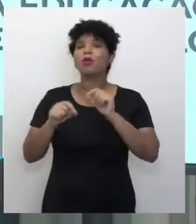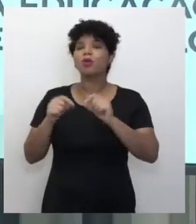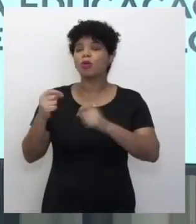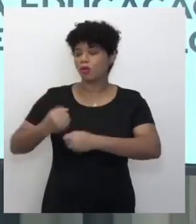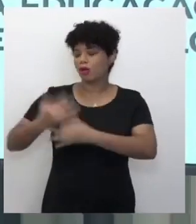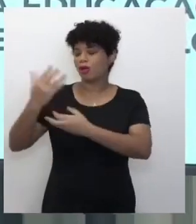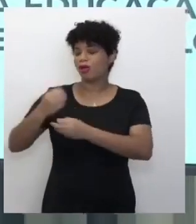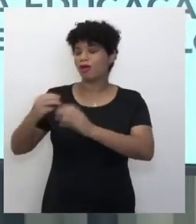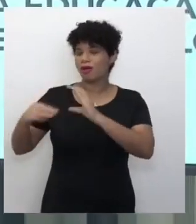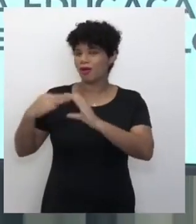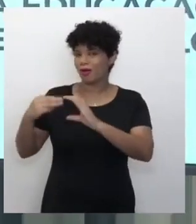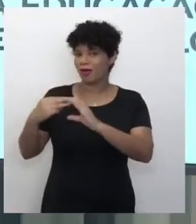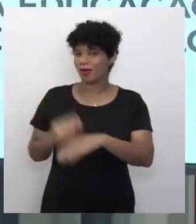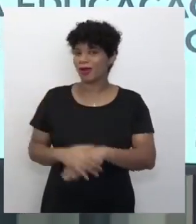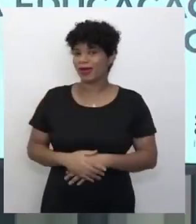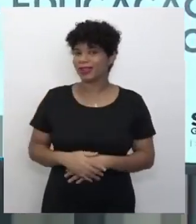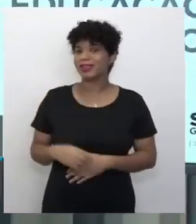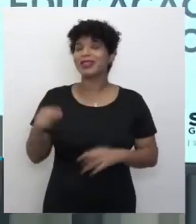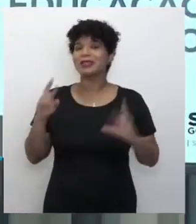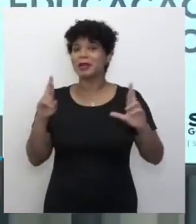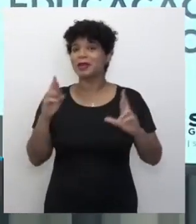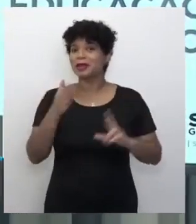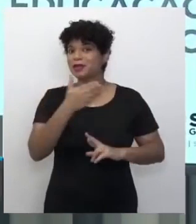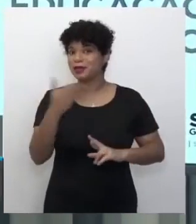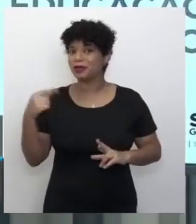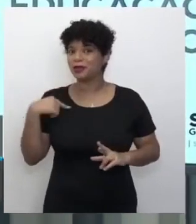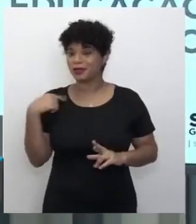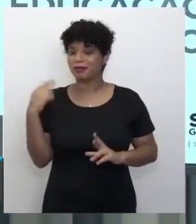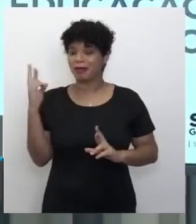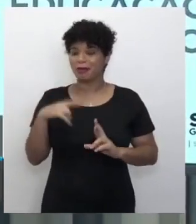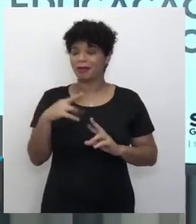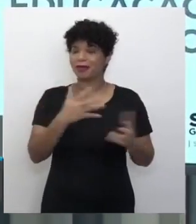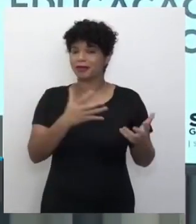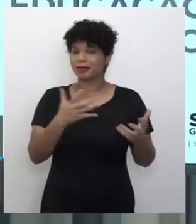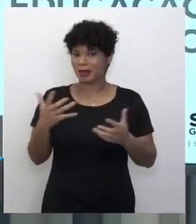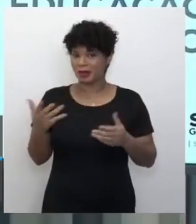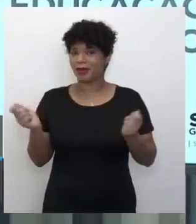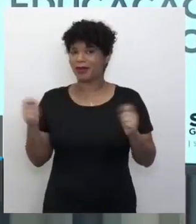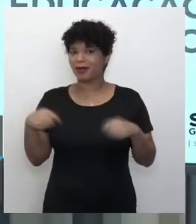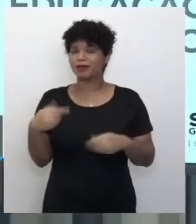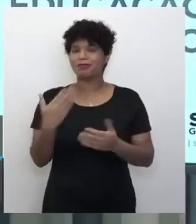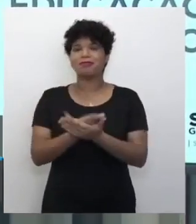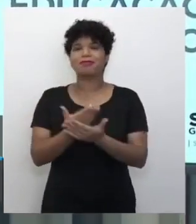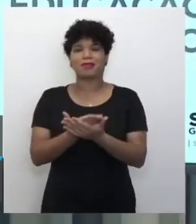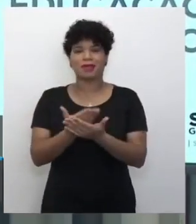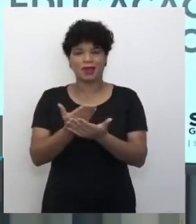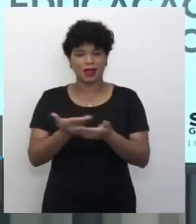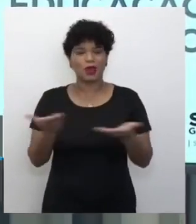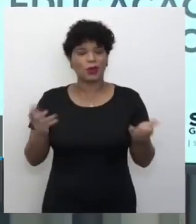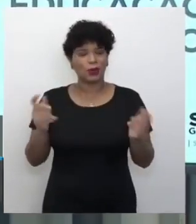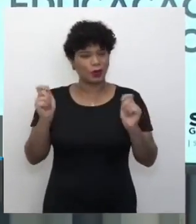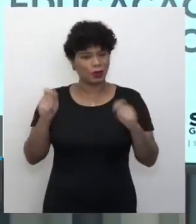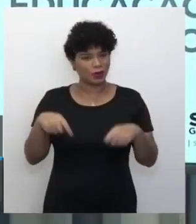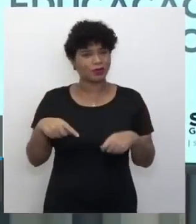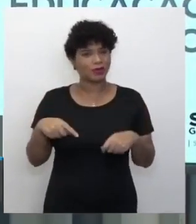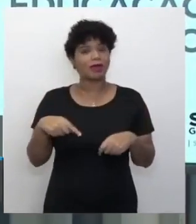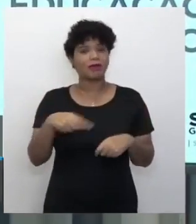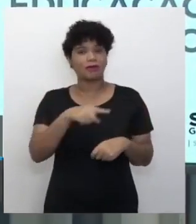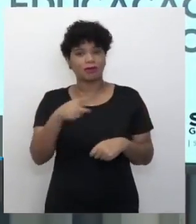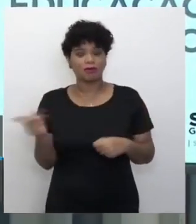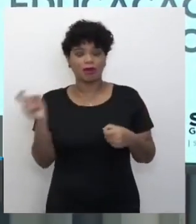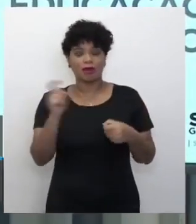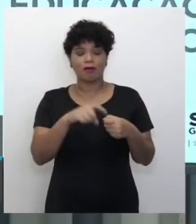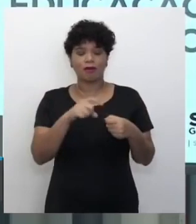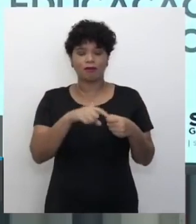eu corresponda às expectativas de vocês, que conseguimos aí ter uma boa aula, e que o retorno dos alunos